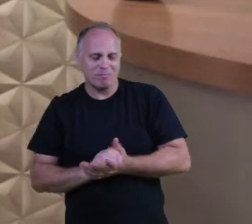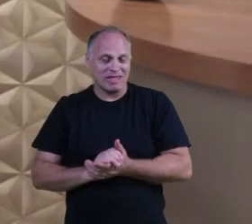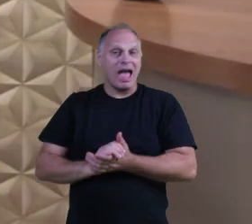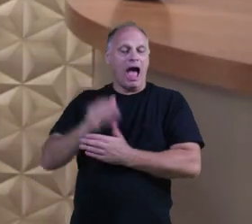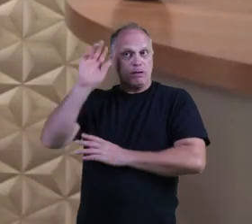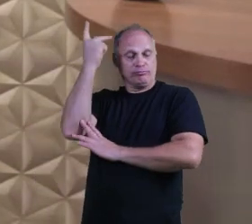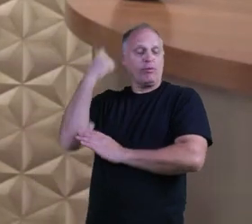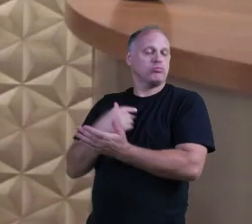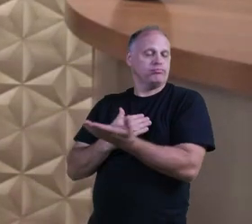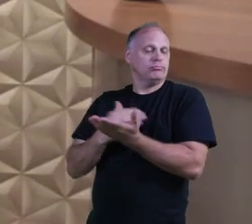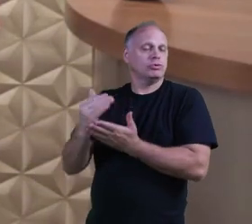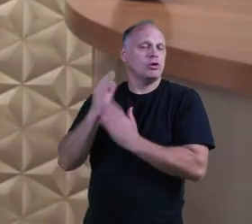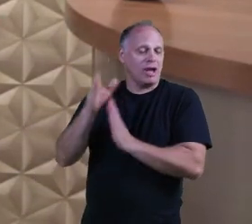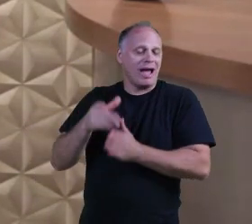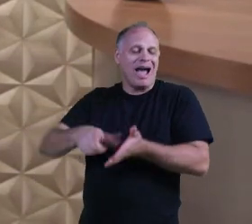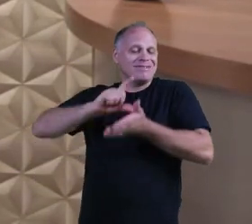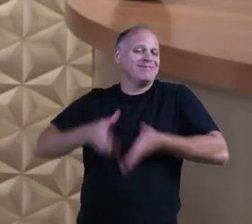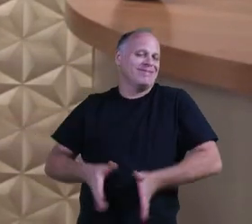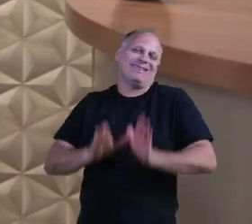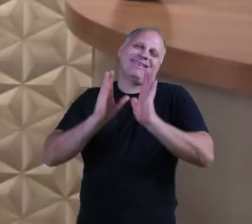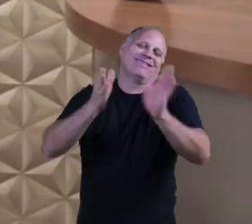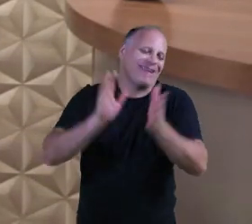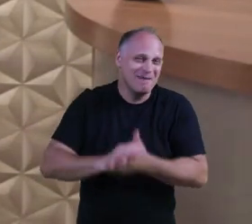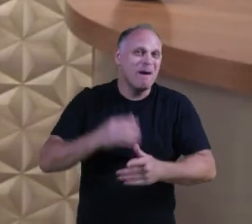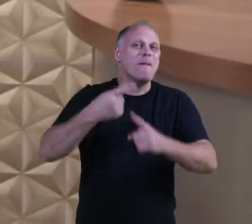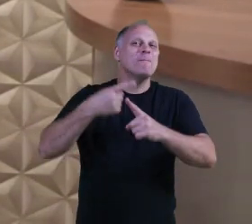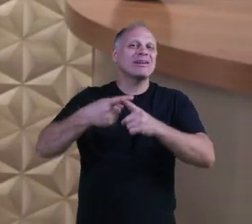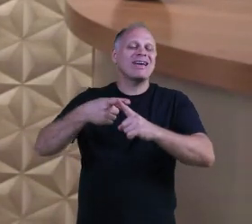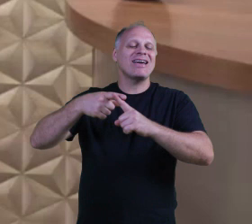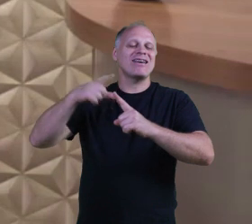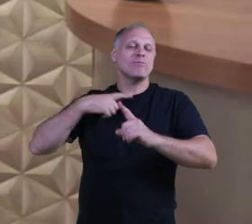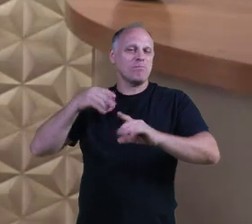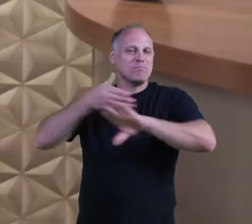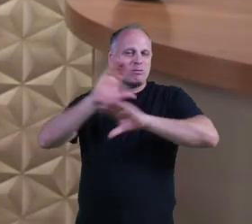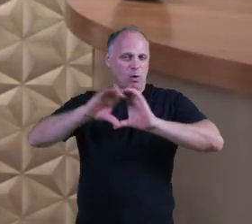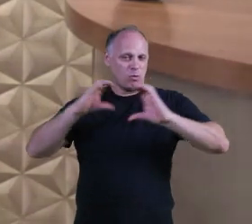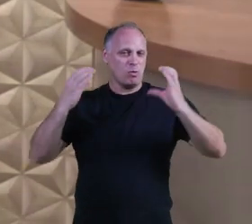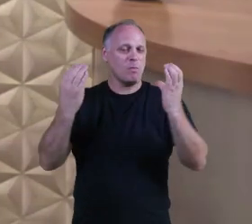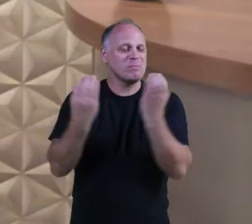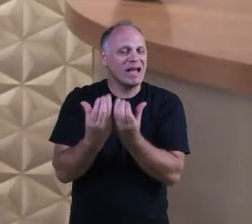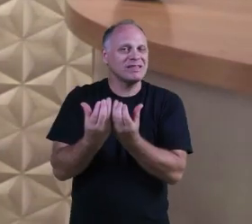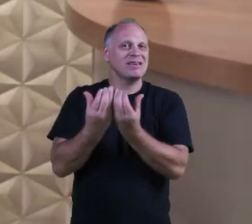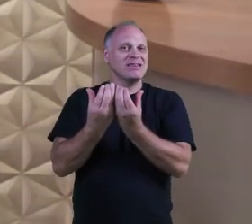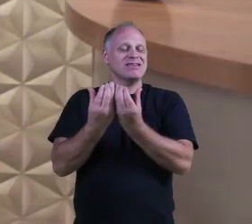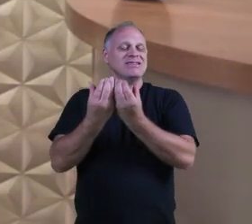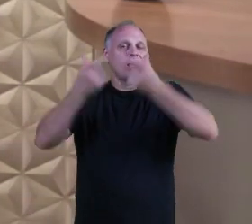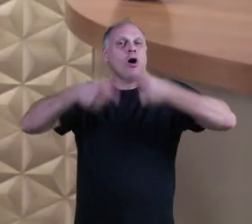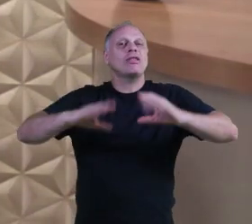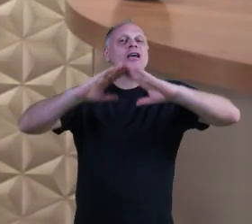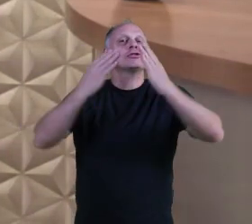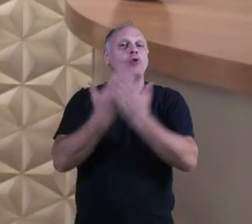A minha história começou desde que eu não era nascido, né? Porque eu venho de uma comunidade